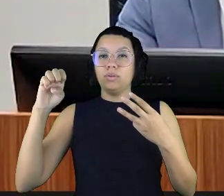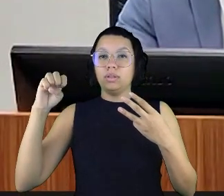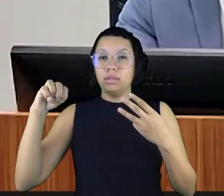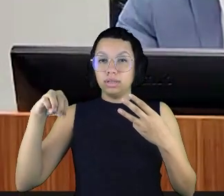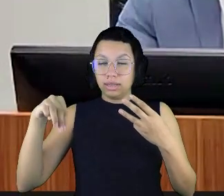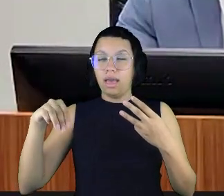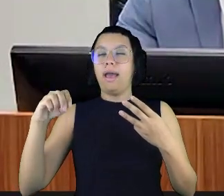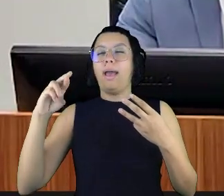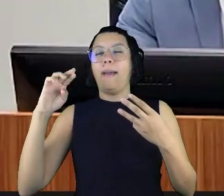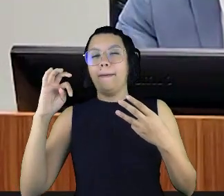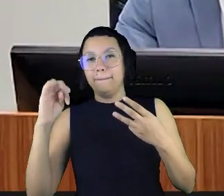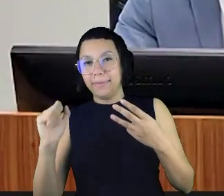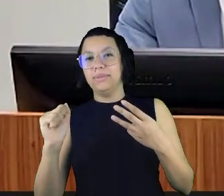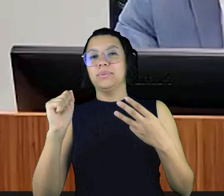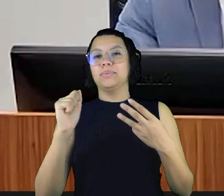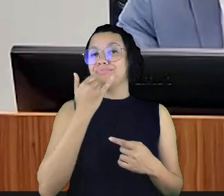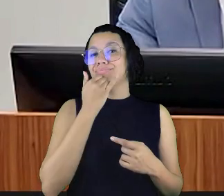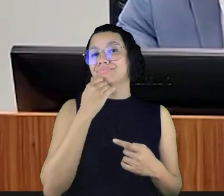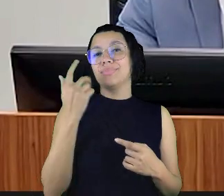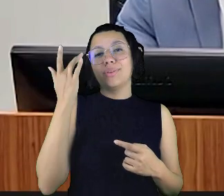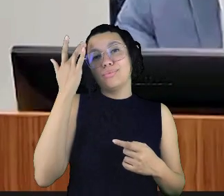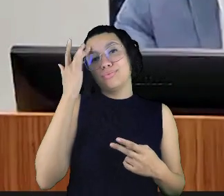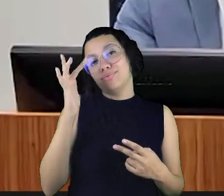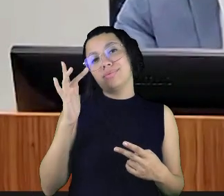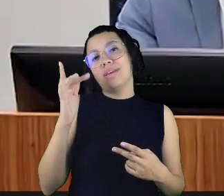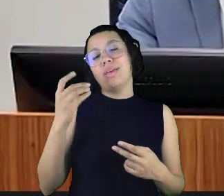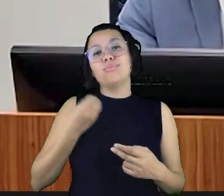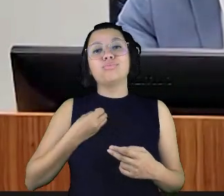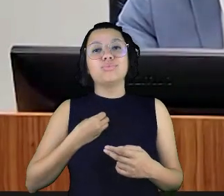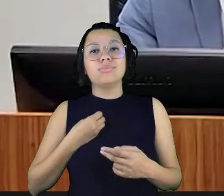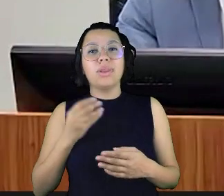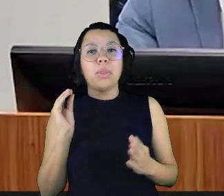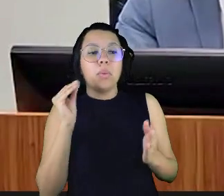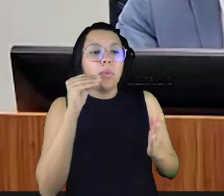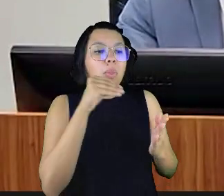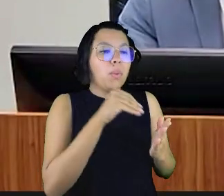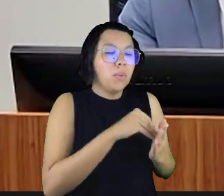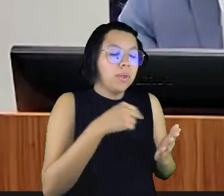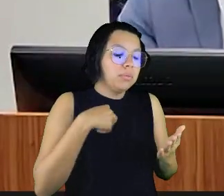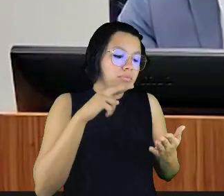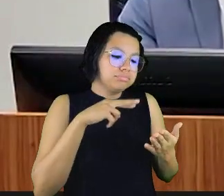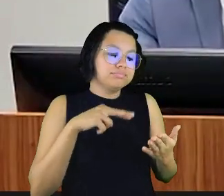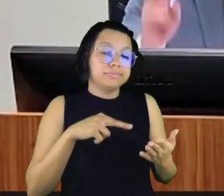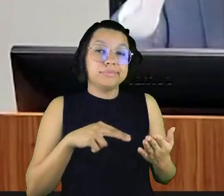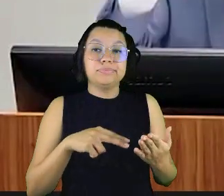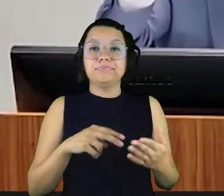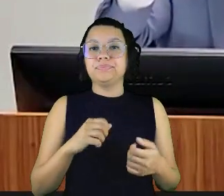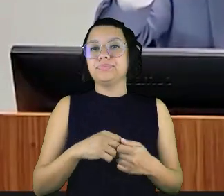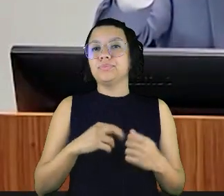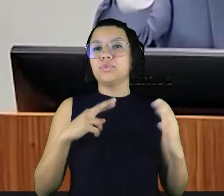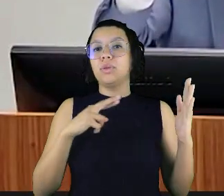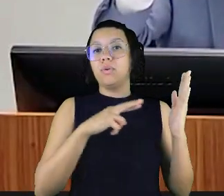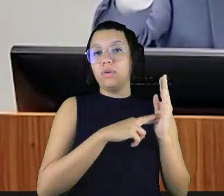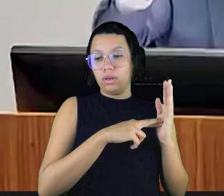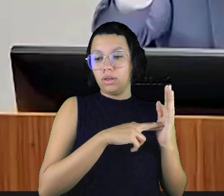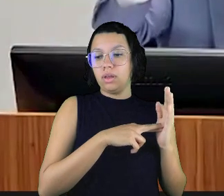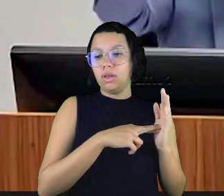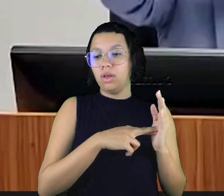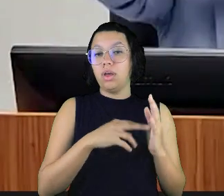Ministro Herman Benjamin, se eu não me engano, relator, não é? Muito obrigado. Tema 444, e são duas